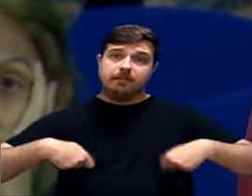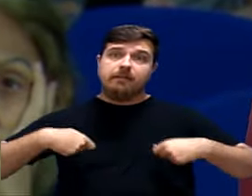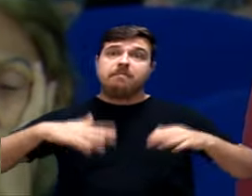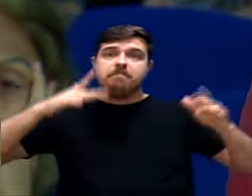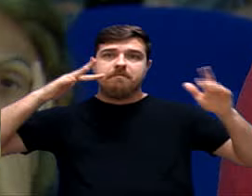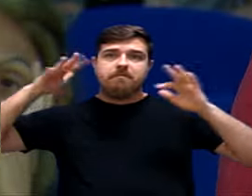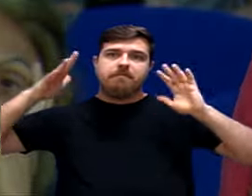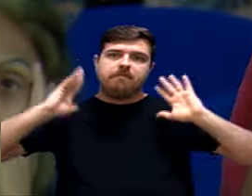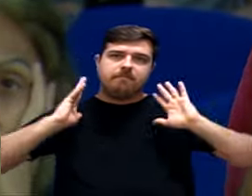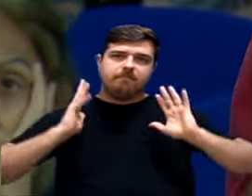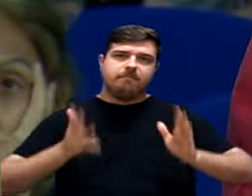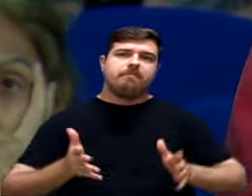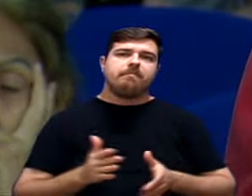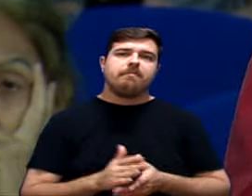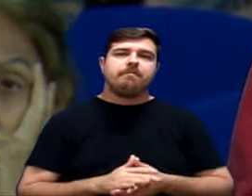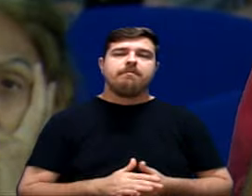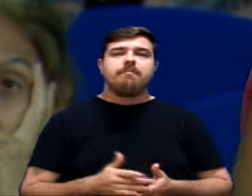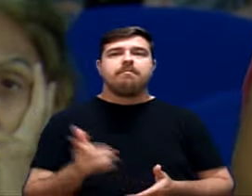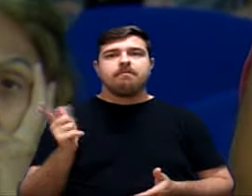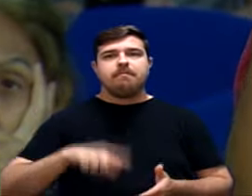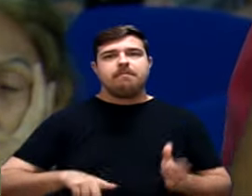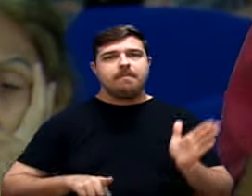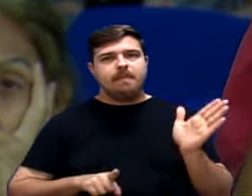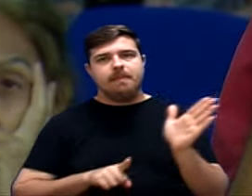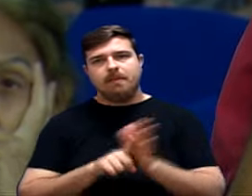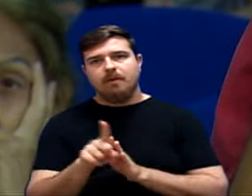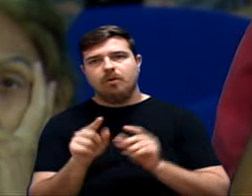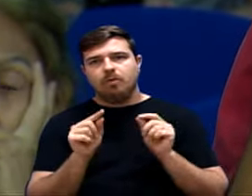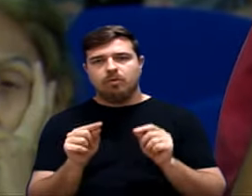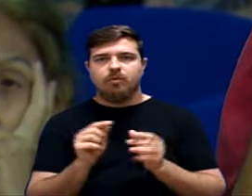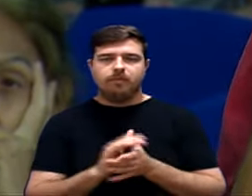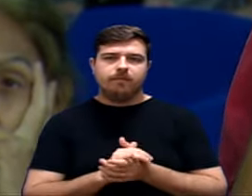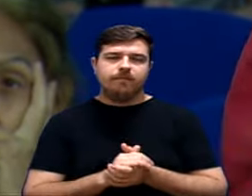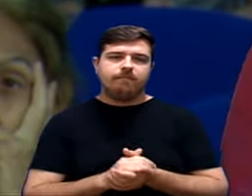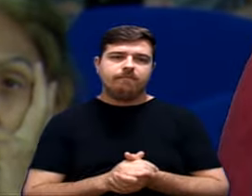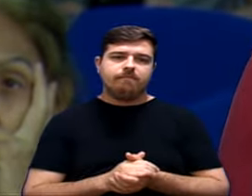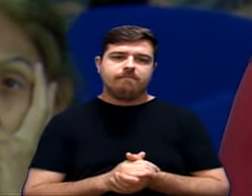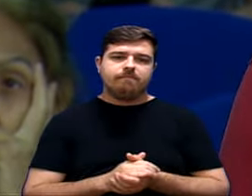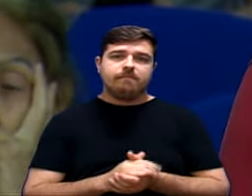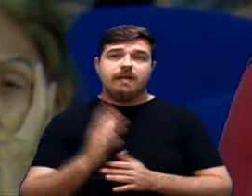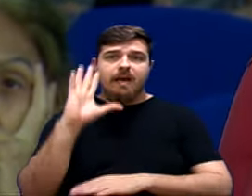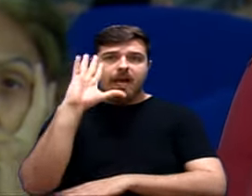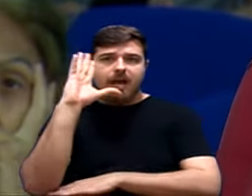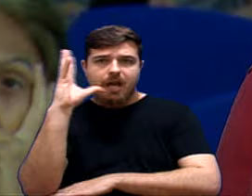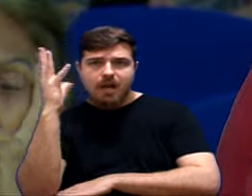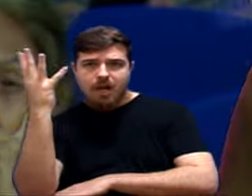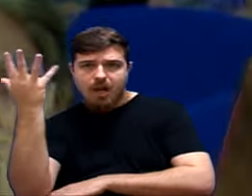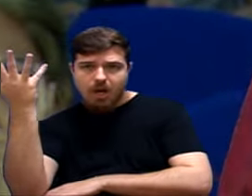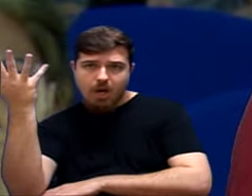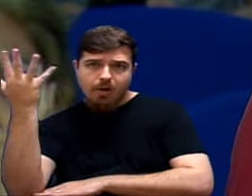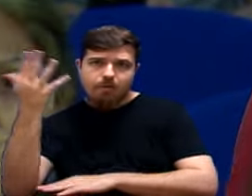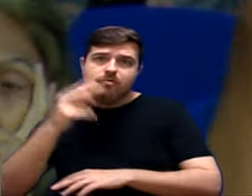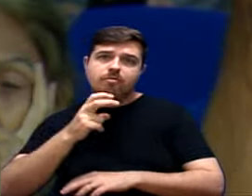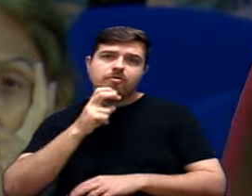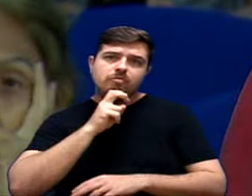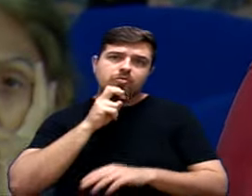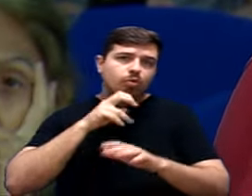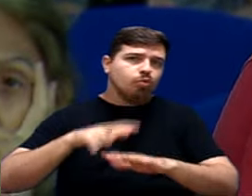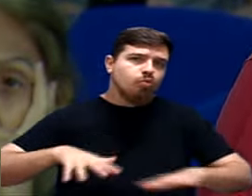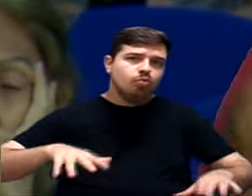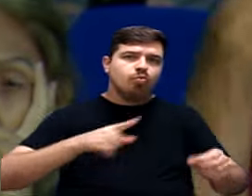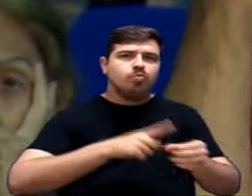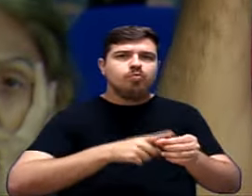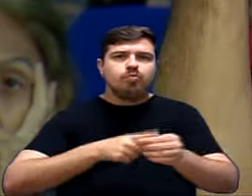pensado aqui eh queria fazer uma pergunta sobre a eh a arborização da cidade arborização dos espaços de